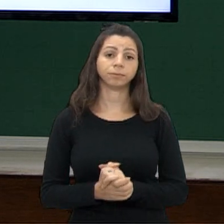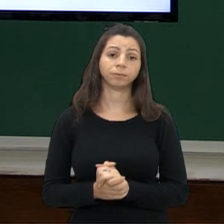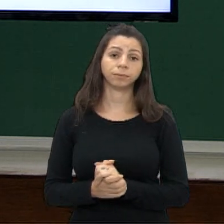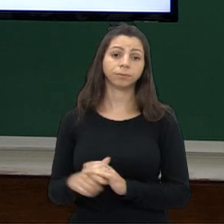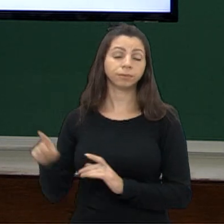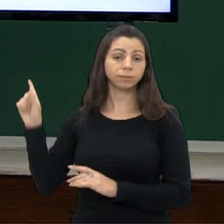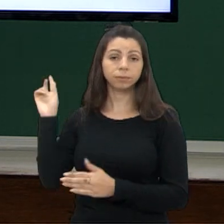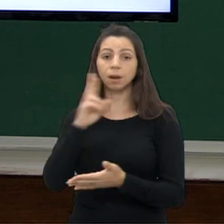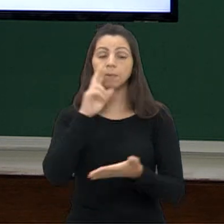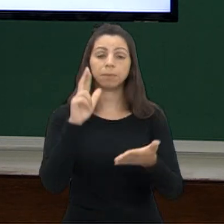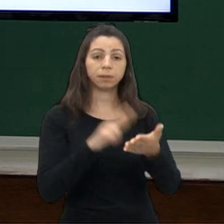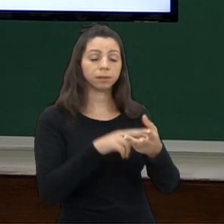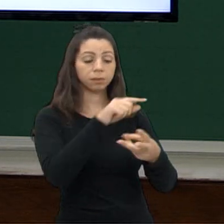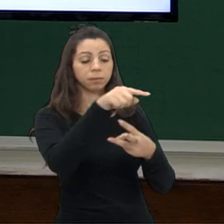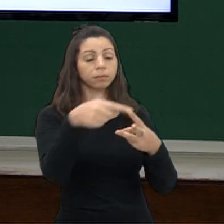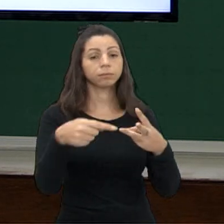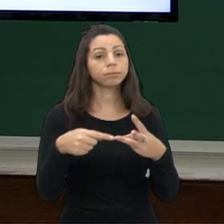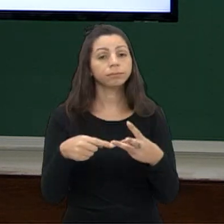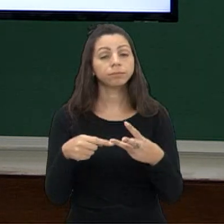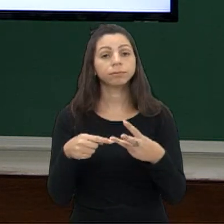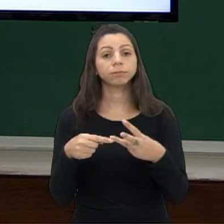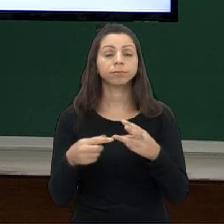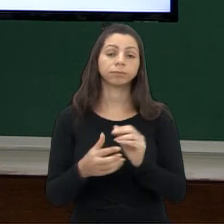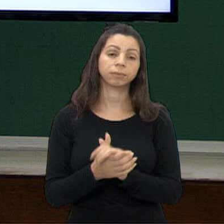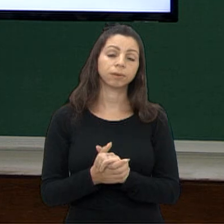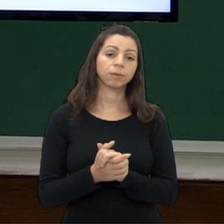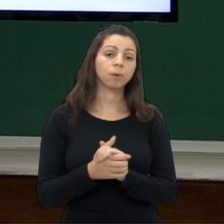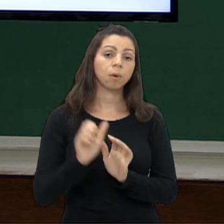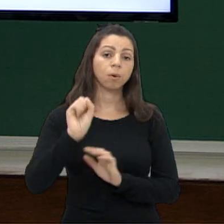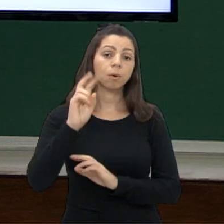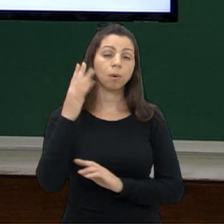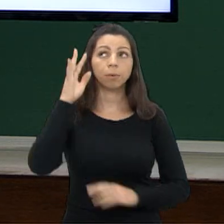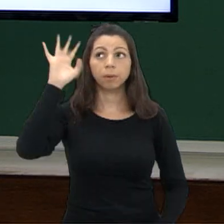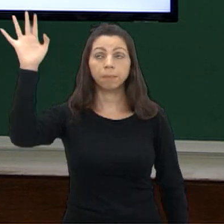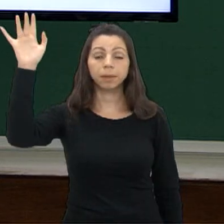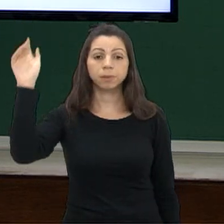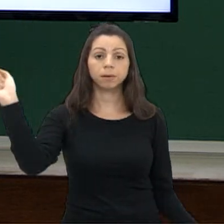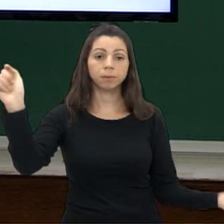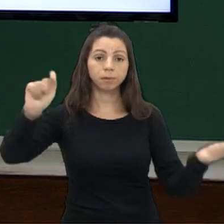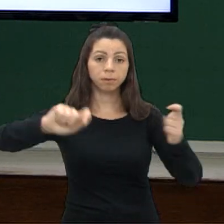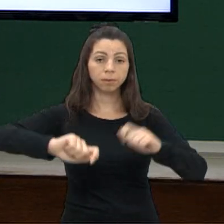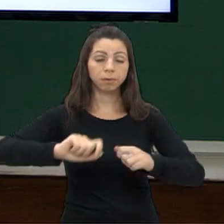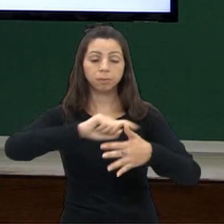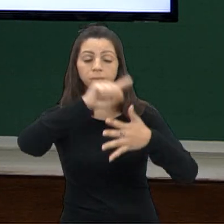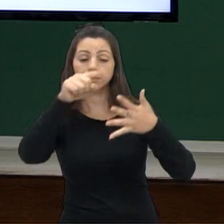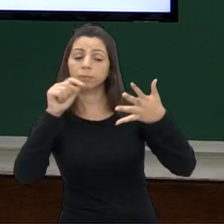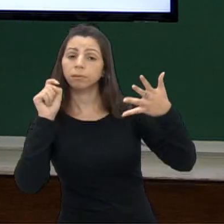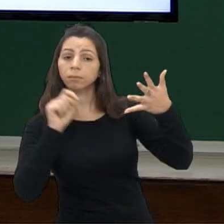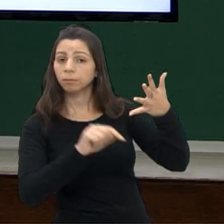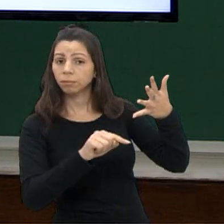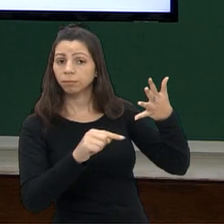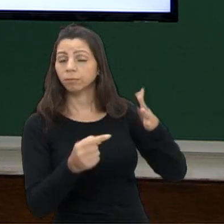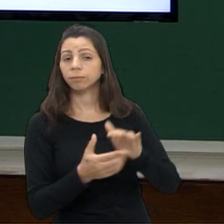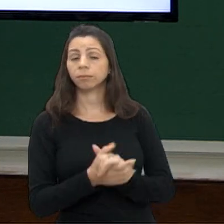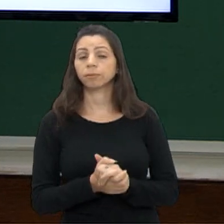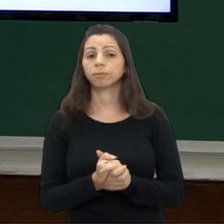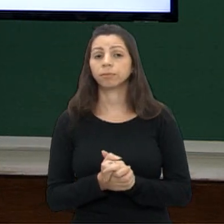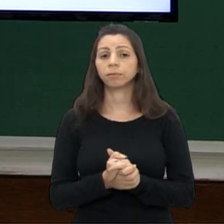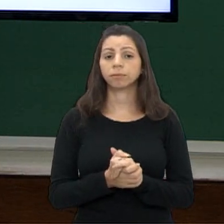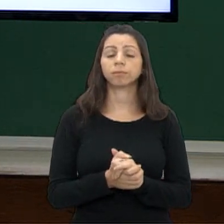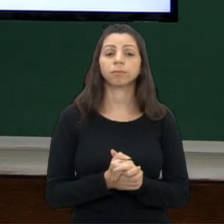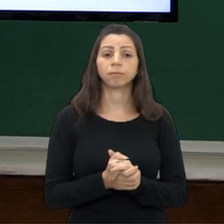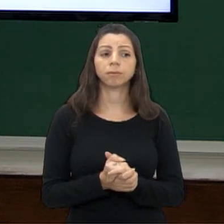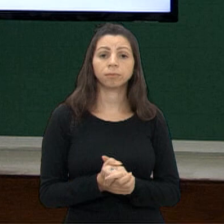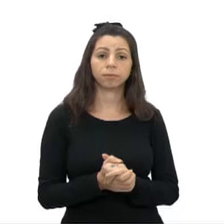número 3, ou apenas imaginar uma possibilidade. É o nosso levante hipóteses aí. Então, imagine uma